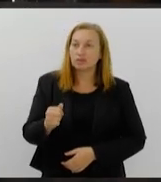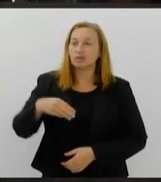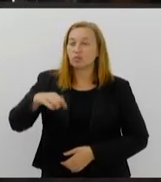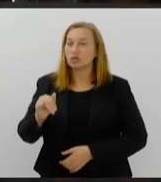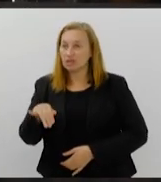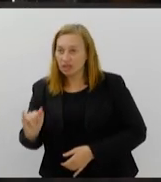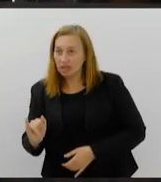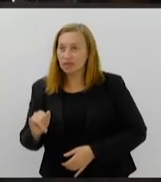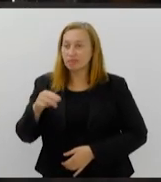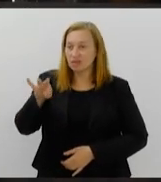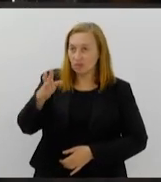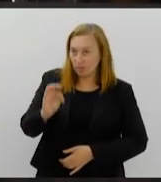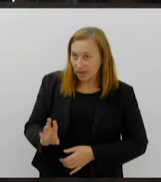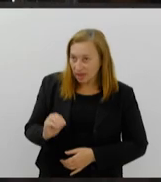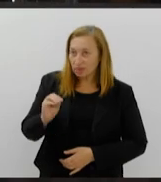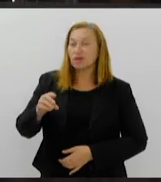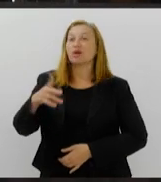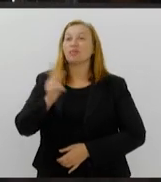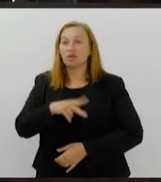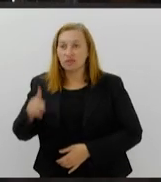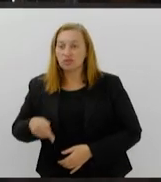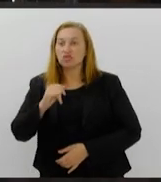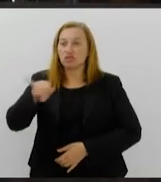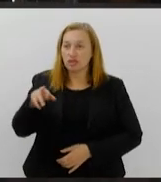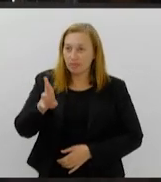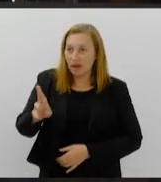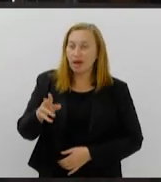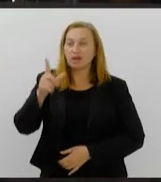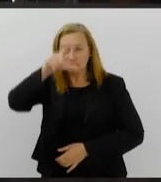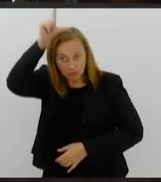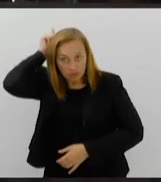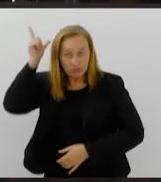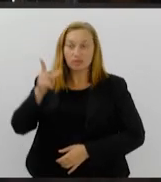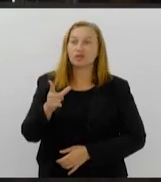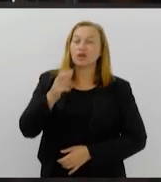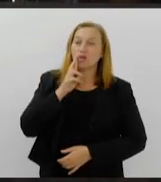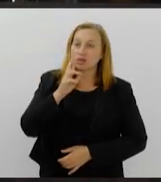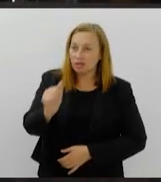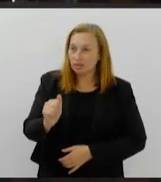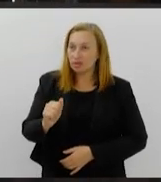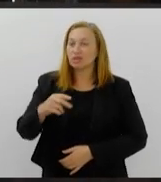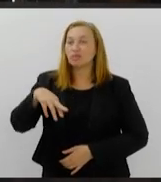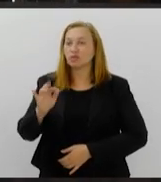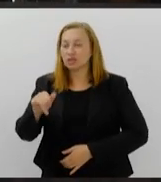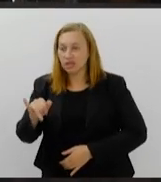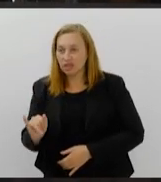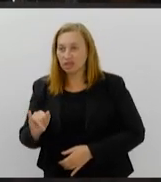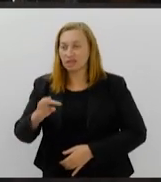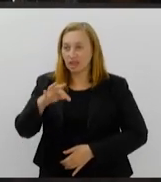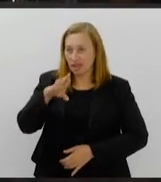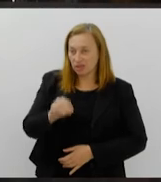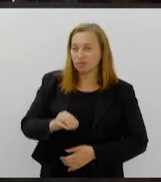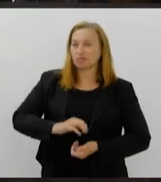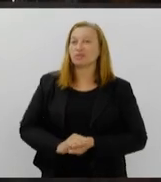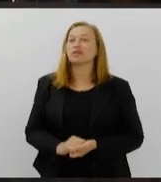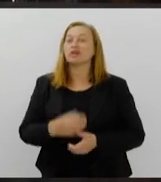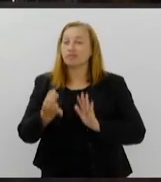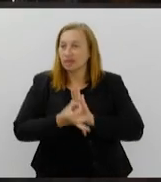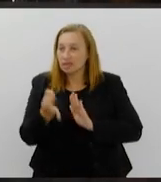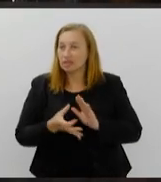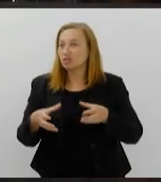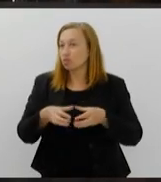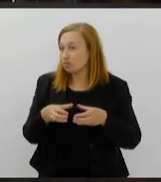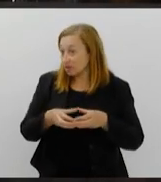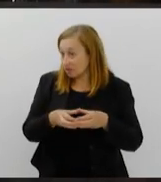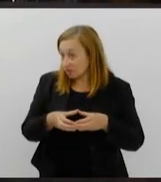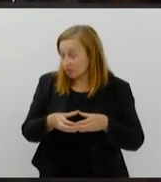Neto, Márcio Glauberto, professor Josimar, Luiz Paulo, Rodrigo Amorim e Munir Neto. Pendentes de pareceres das